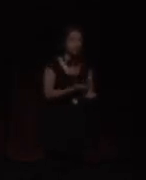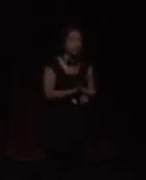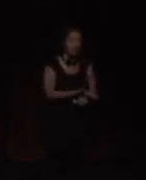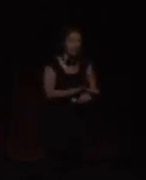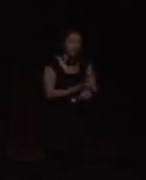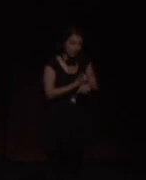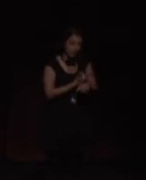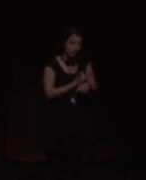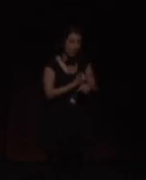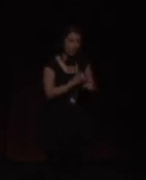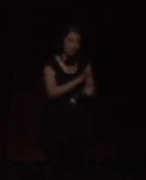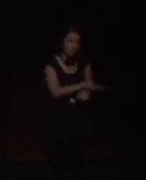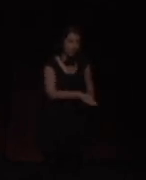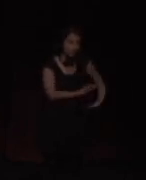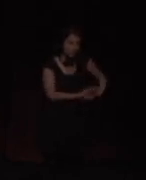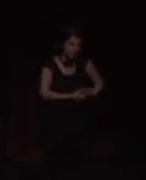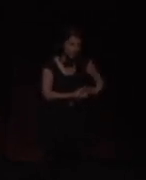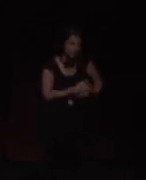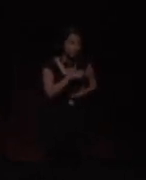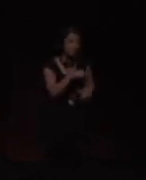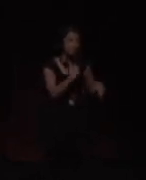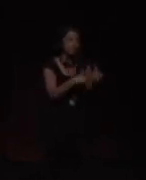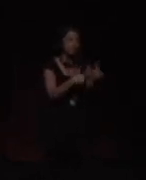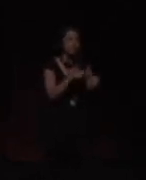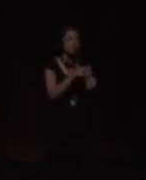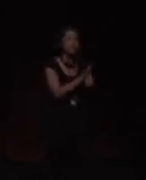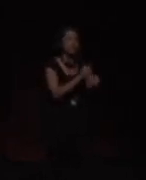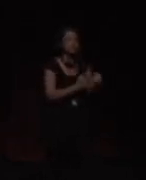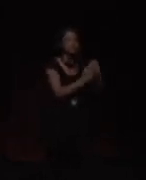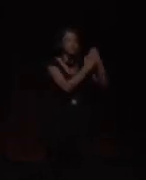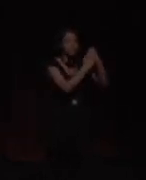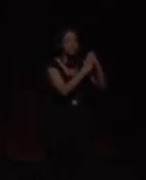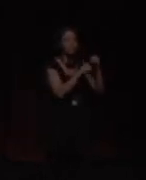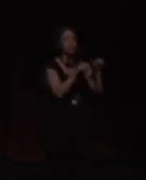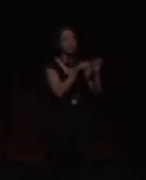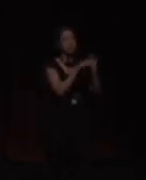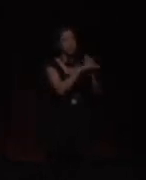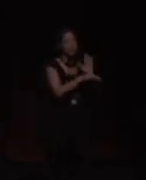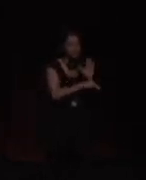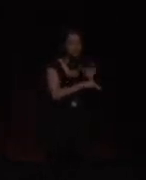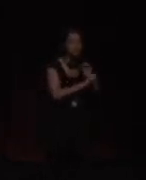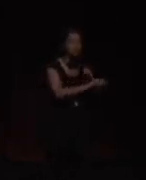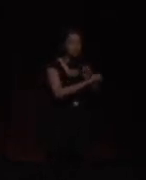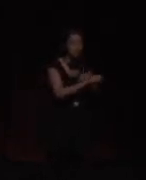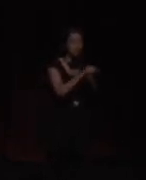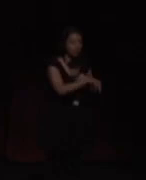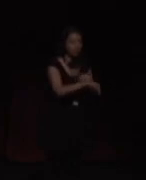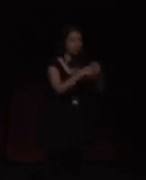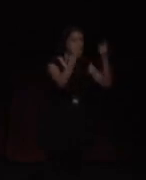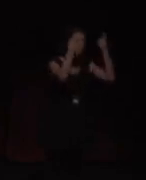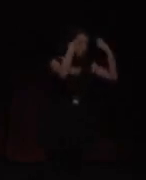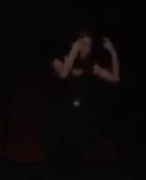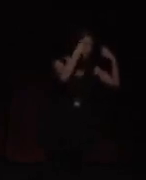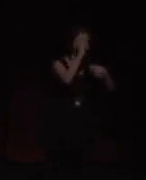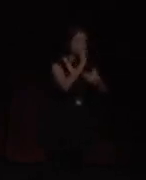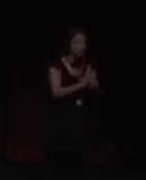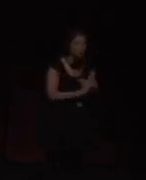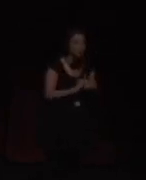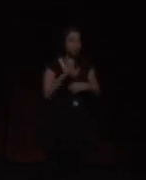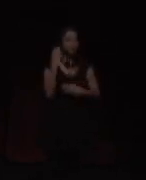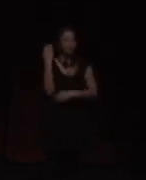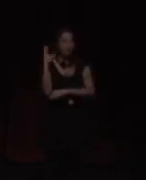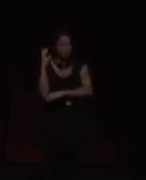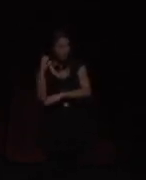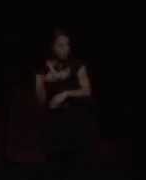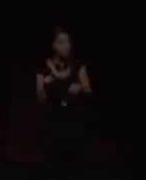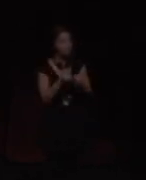infância, trabalhou como assessora de programas de educação inicial no México, no Brasil e na Colômbia, e é diretora do Jardim